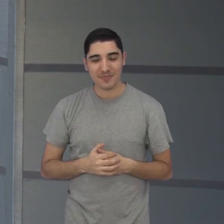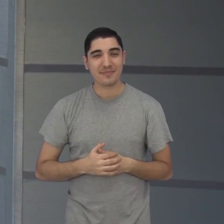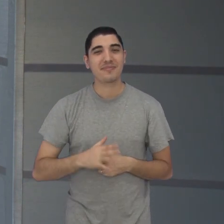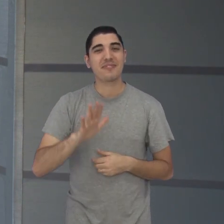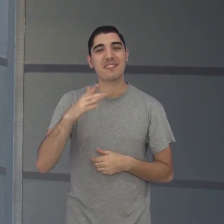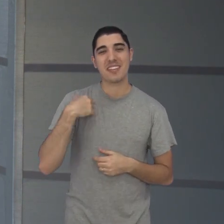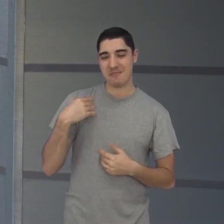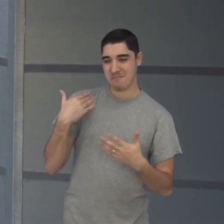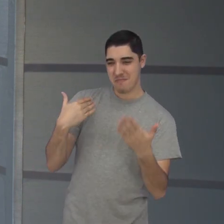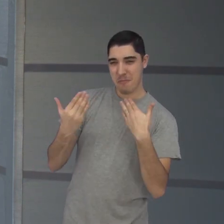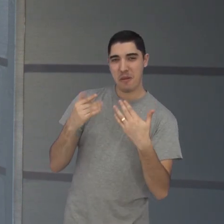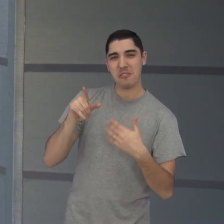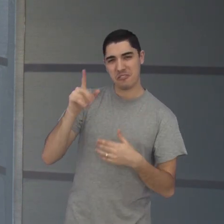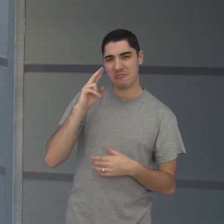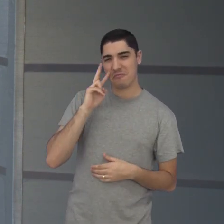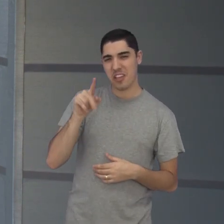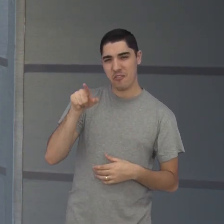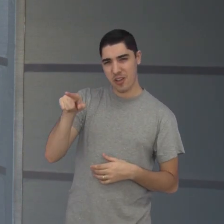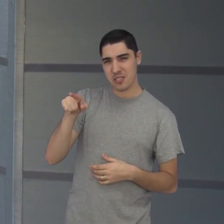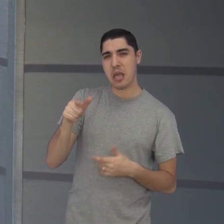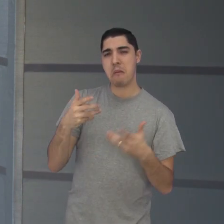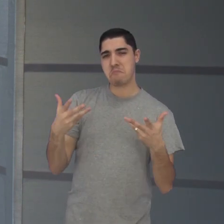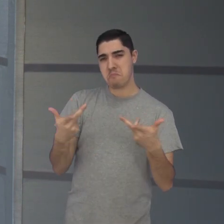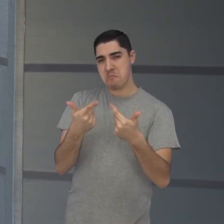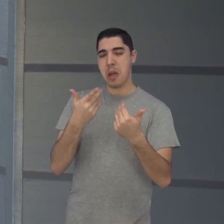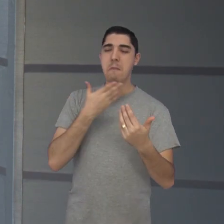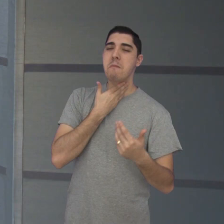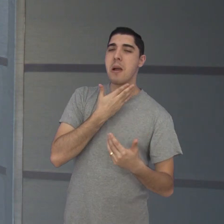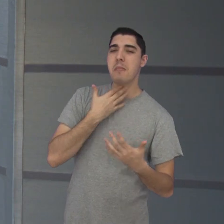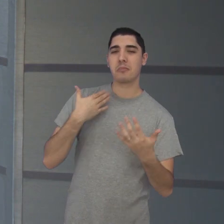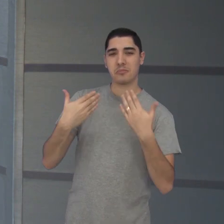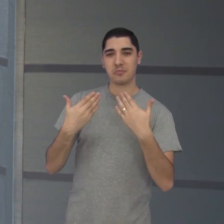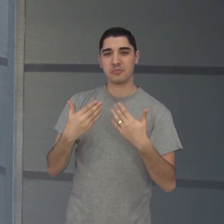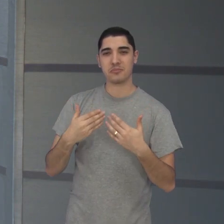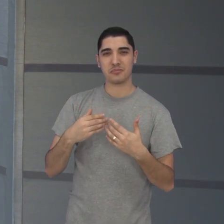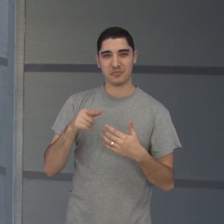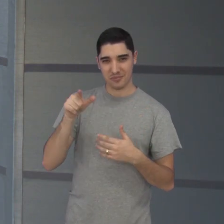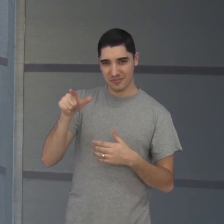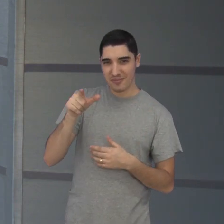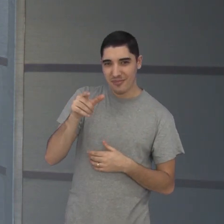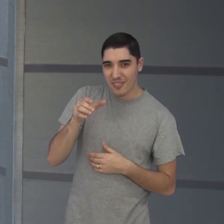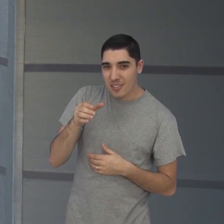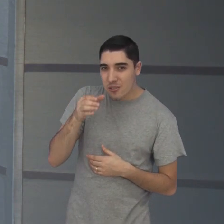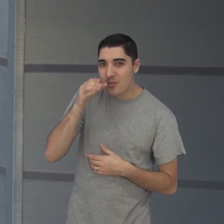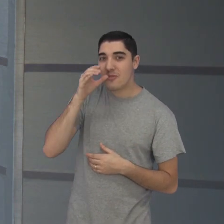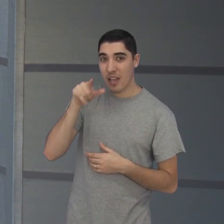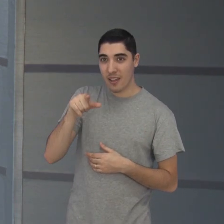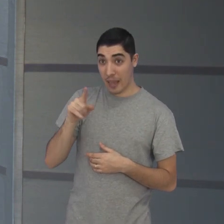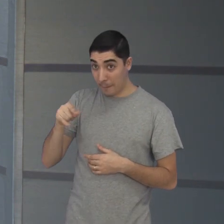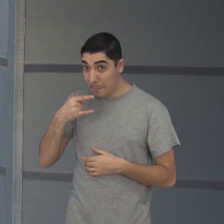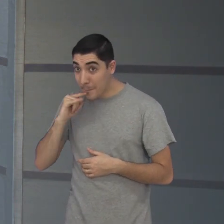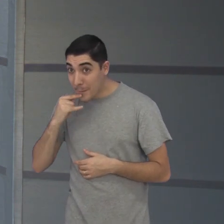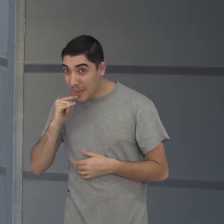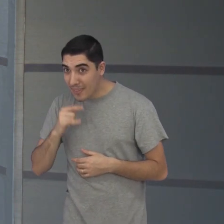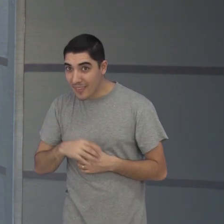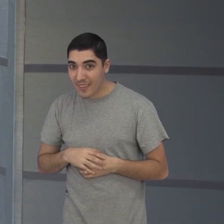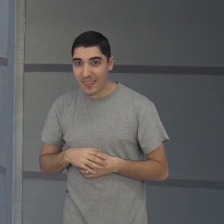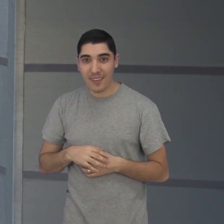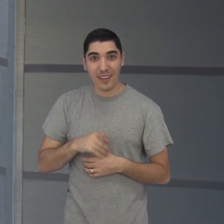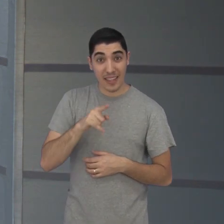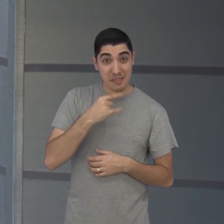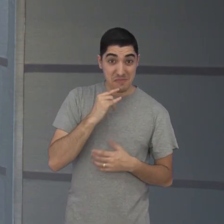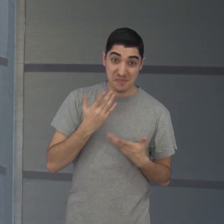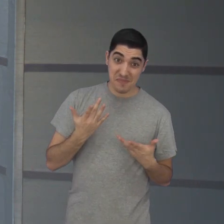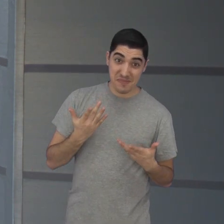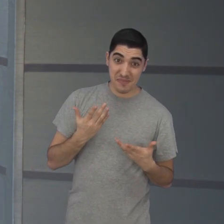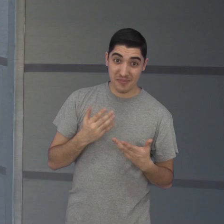comigo. trocando uma ideia comigo aqui, eu já vi que você é muito bom de resenha, de... Pode tomar, que essa daí é branquinha da boa, essa daí. É pinga? Não